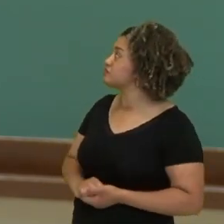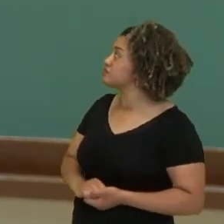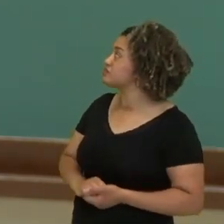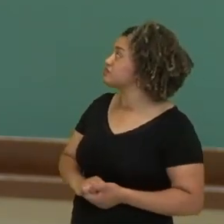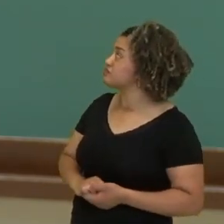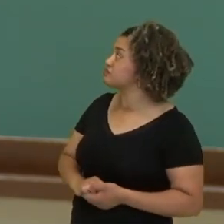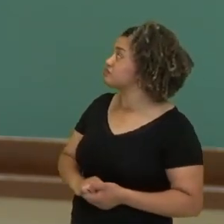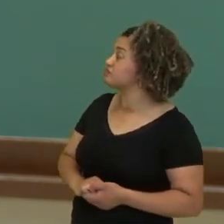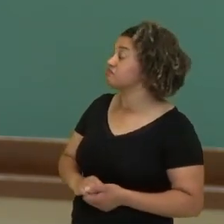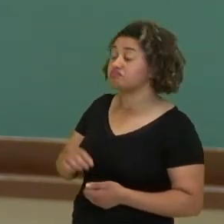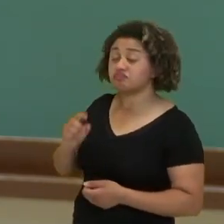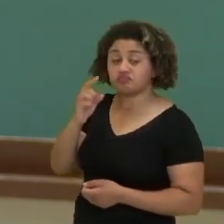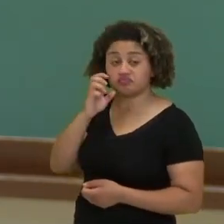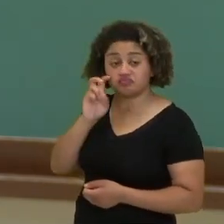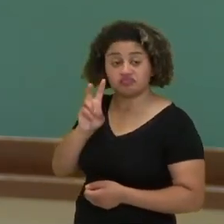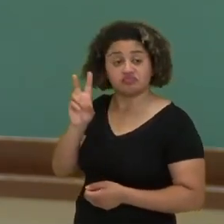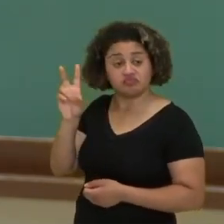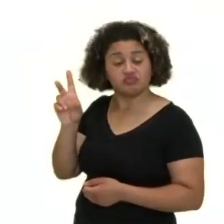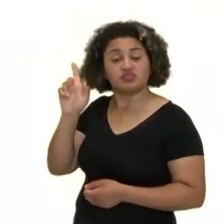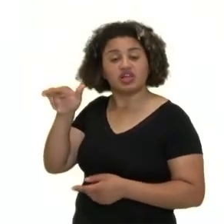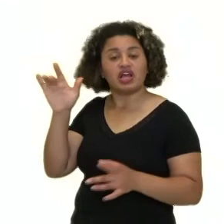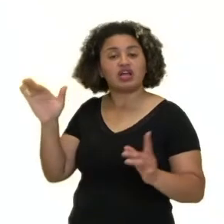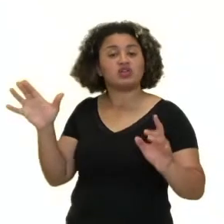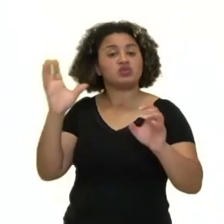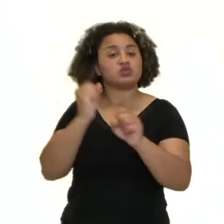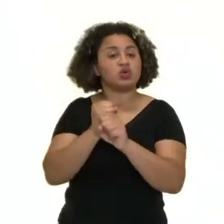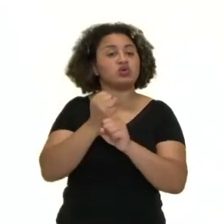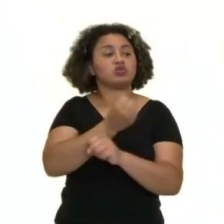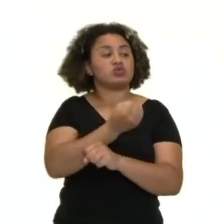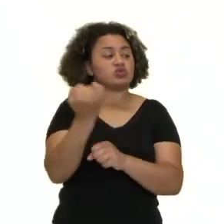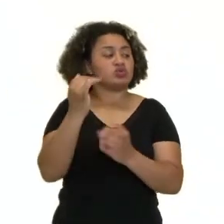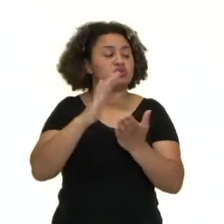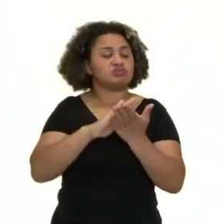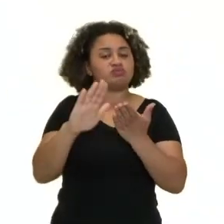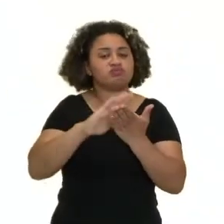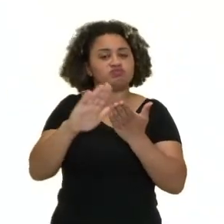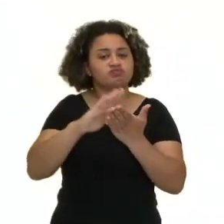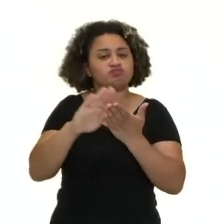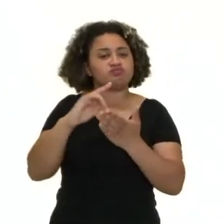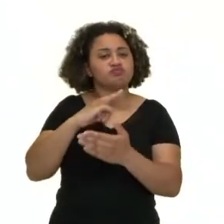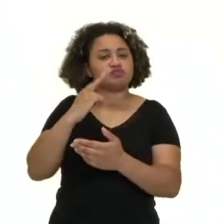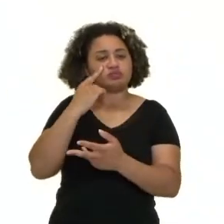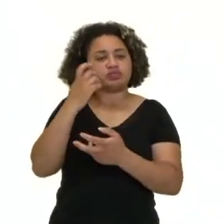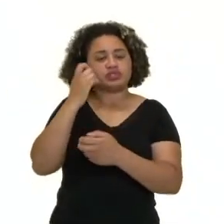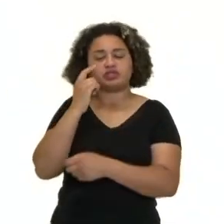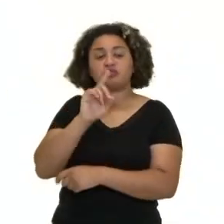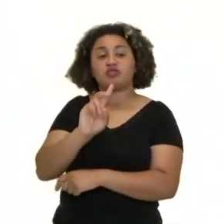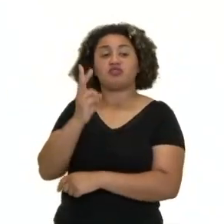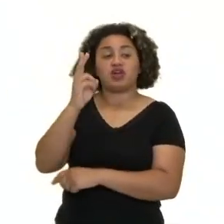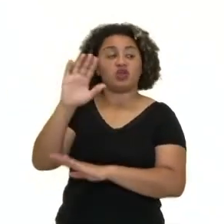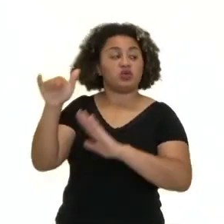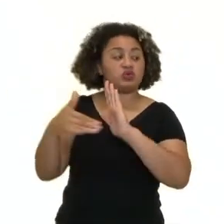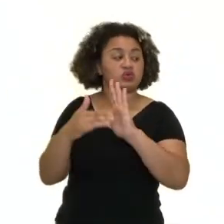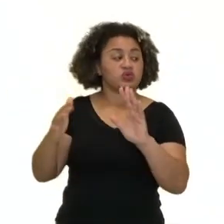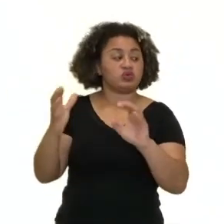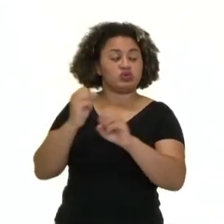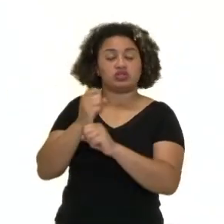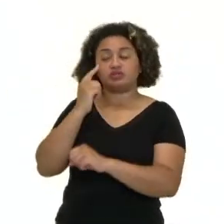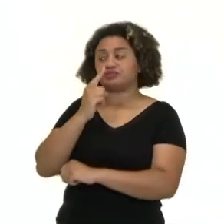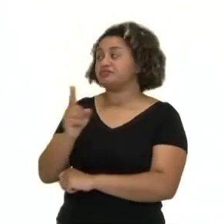parte inteira, ou seja, a parte total de gastos, né, de água que foram consumidas,